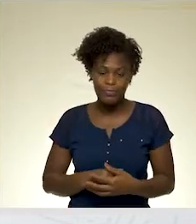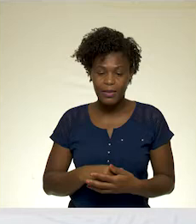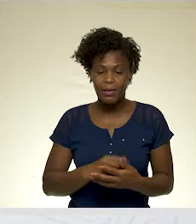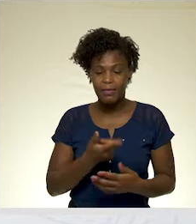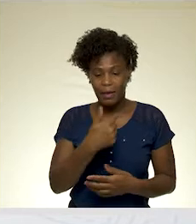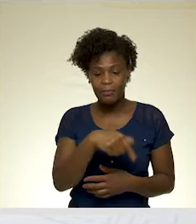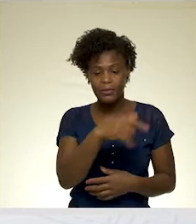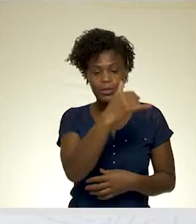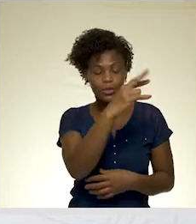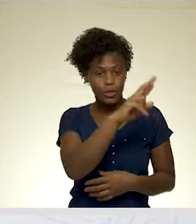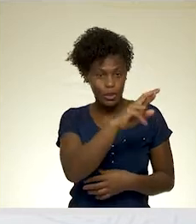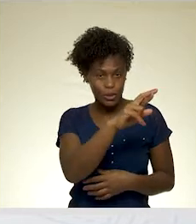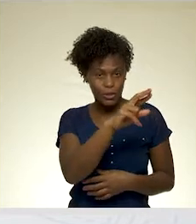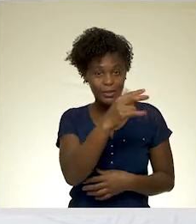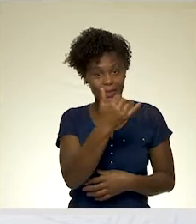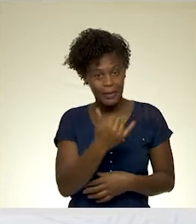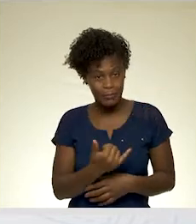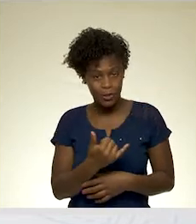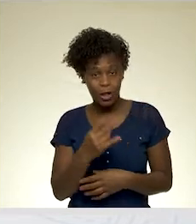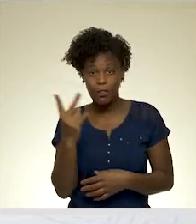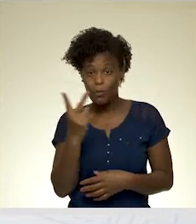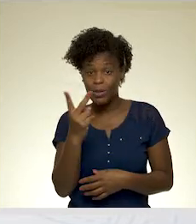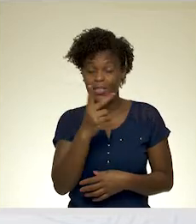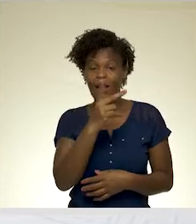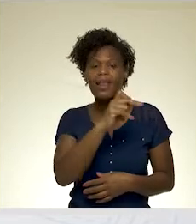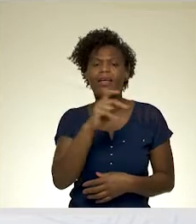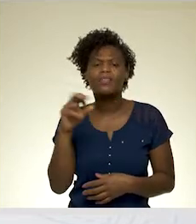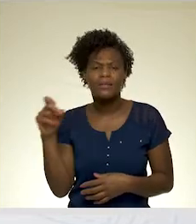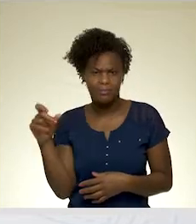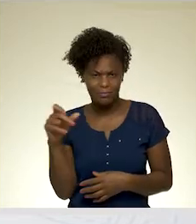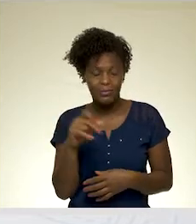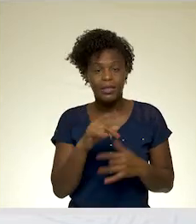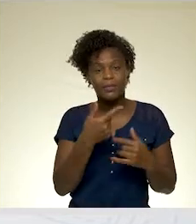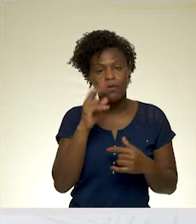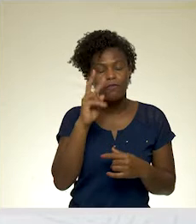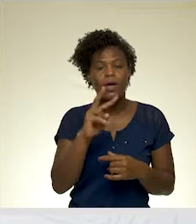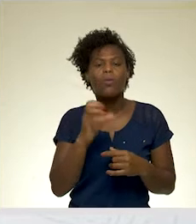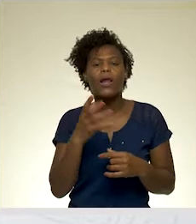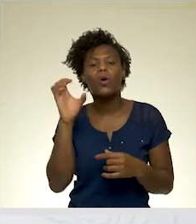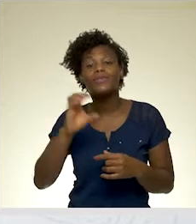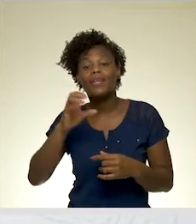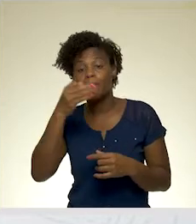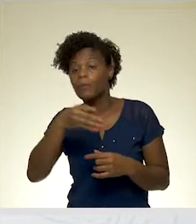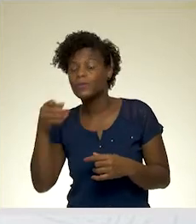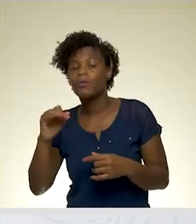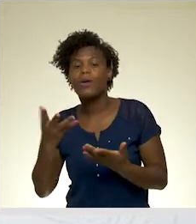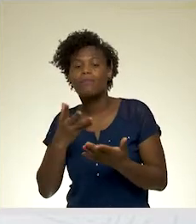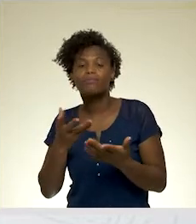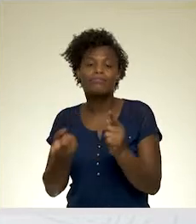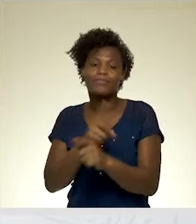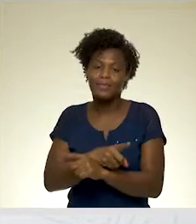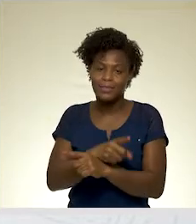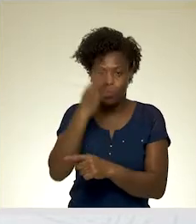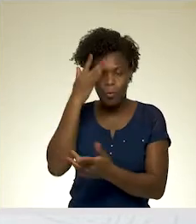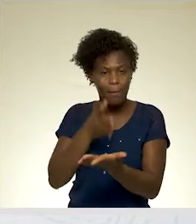x e y são duas variáveis, indica a constante da proporcionalidade